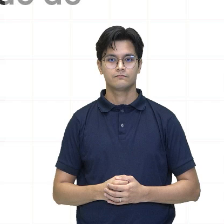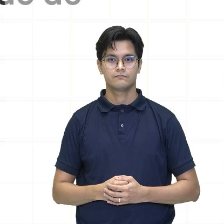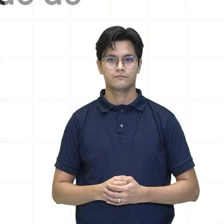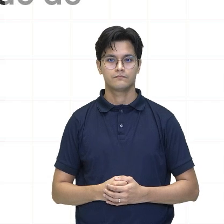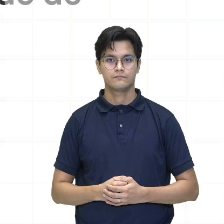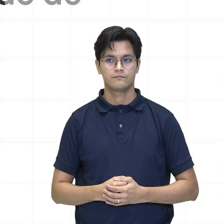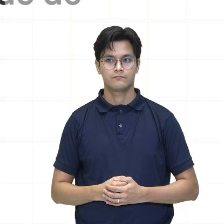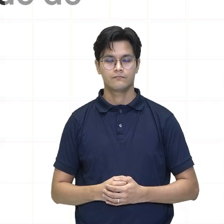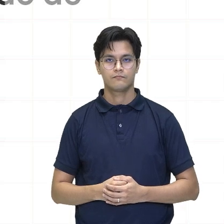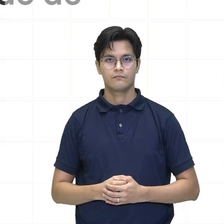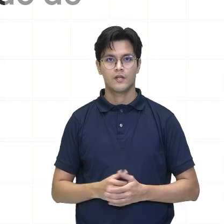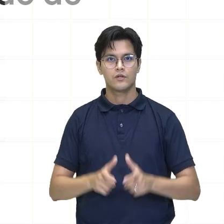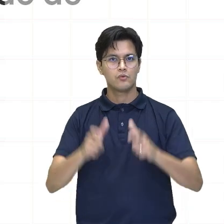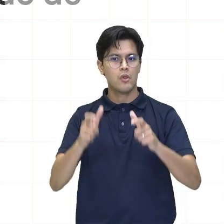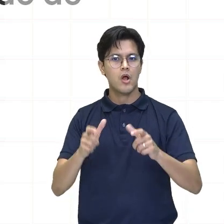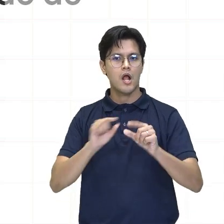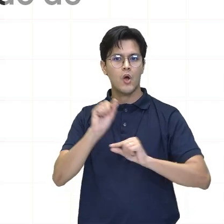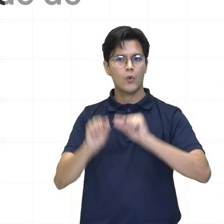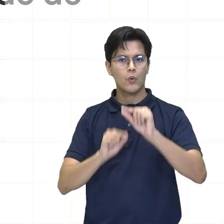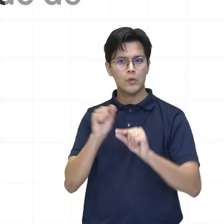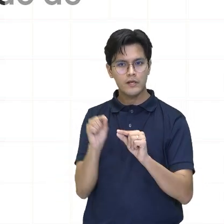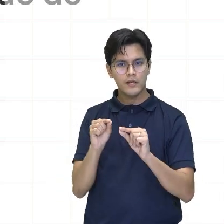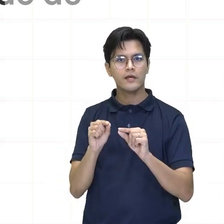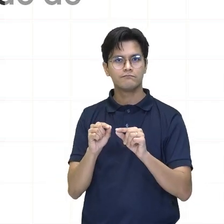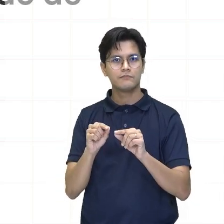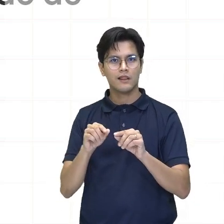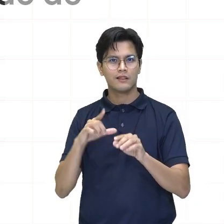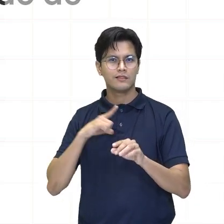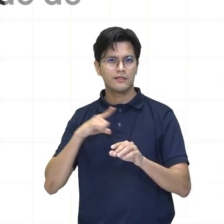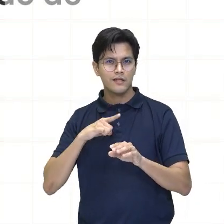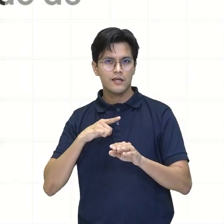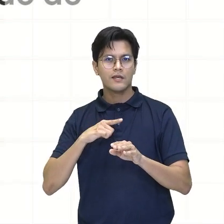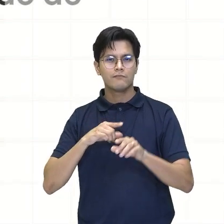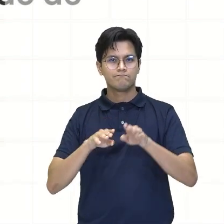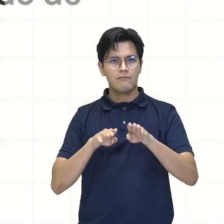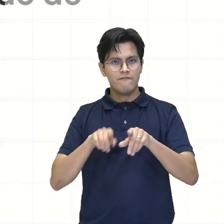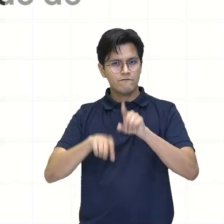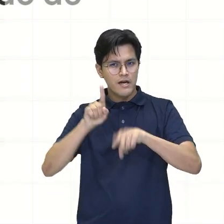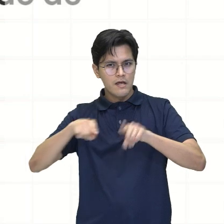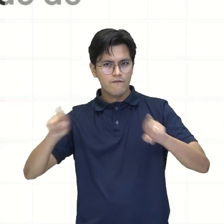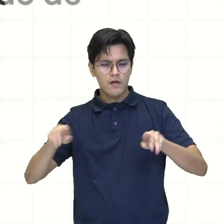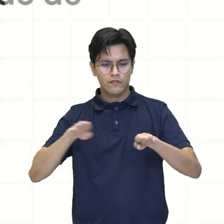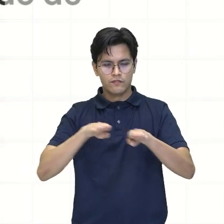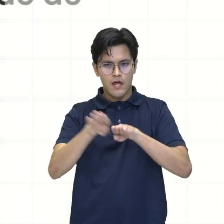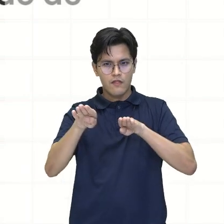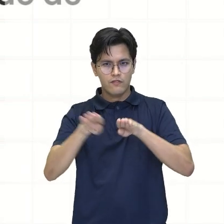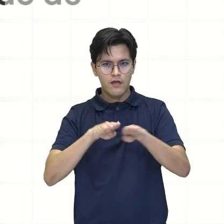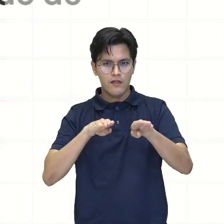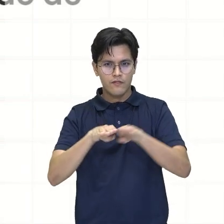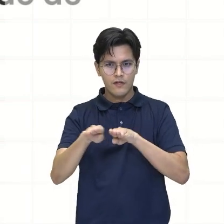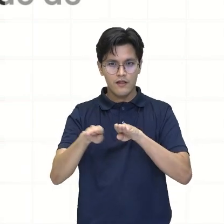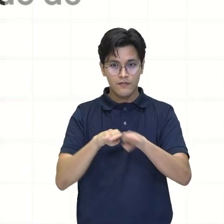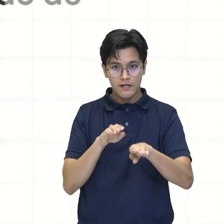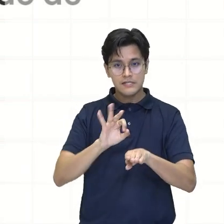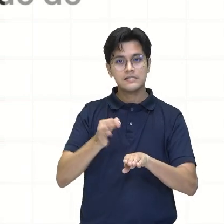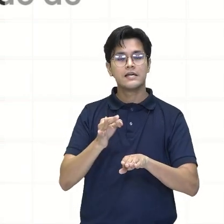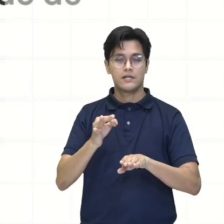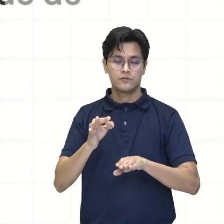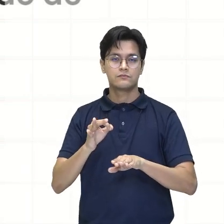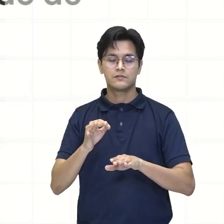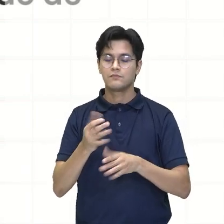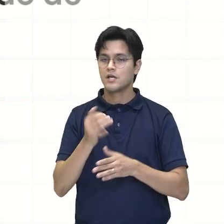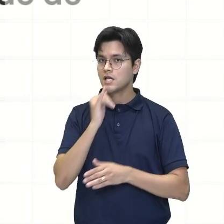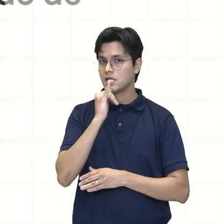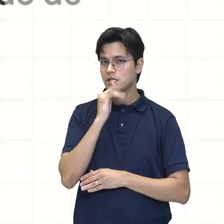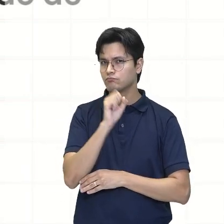tectonicamente estável, tá bom? Por quê, gente? Se a gente for analisar os morfoestruturais que a gente viu